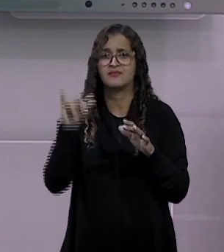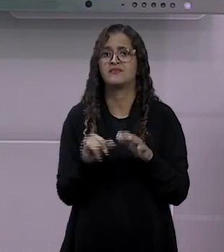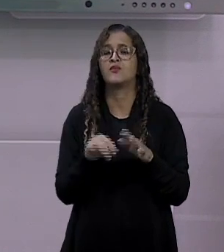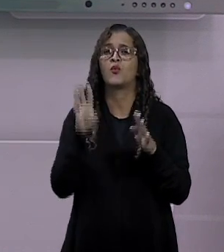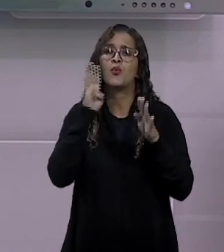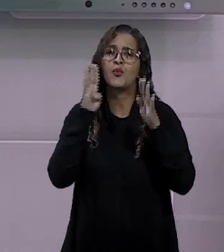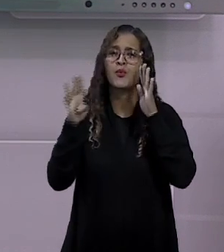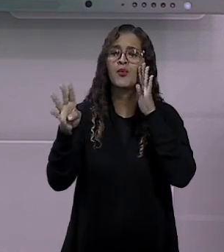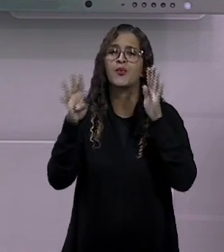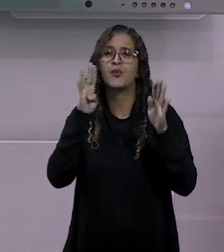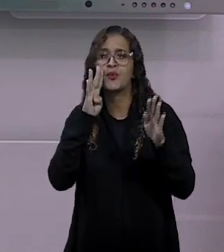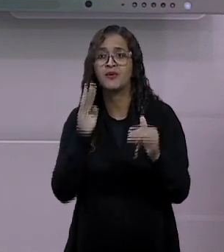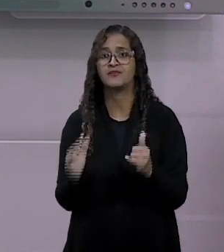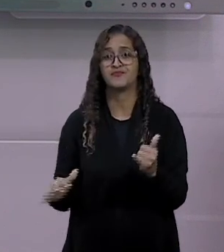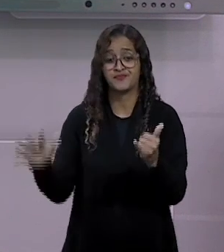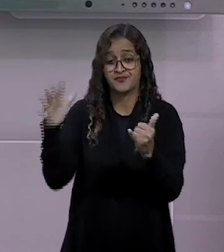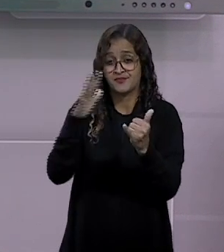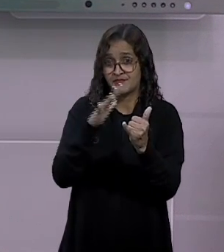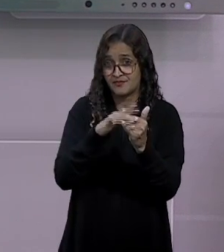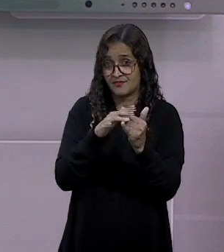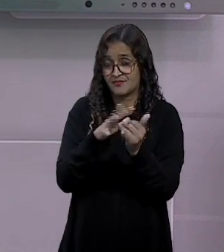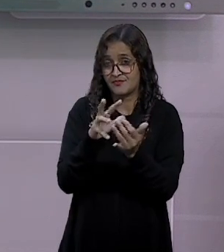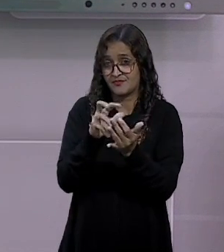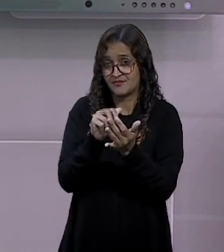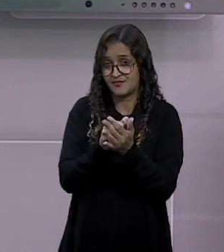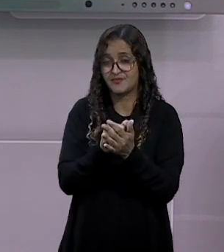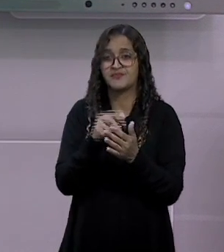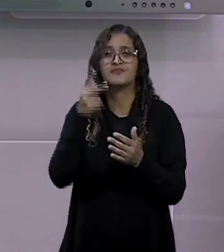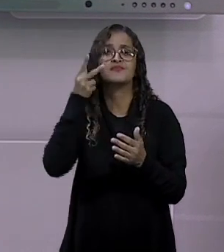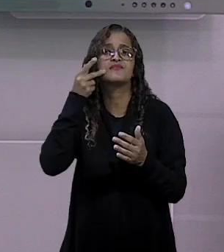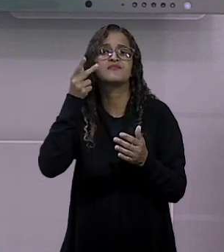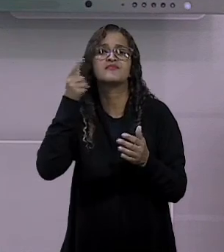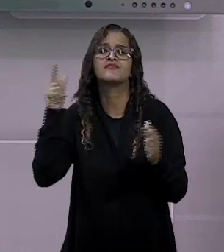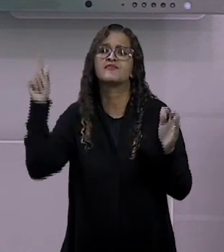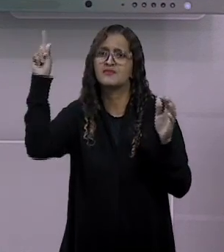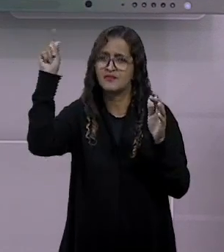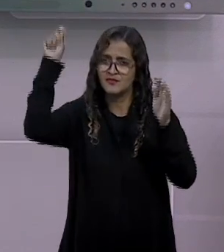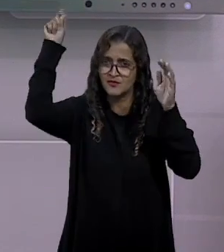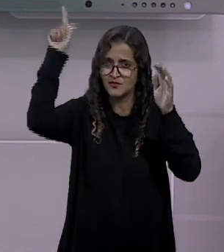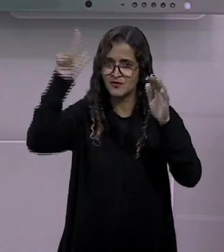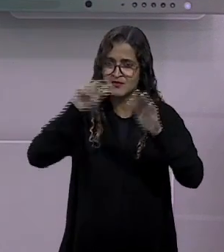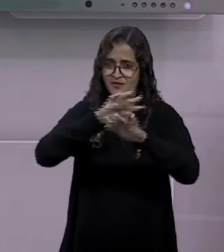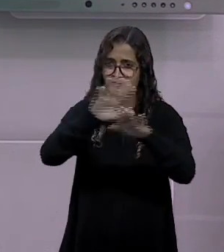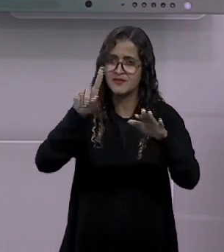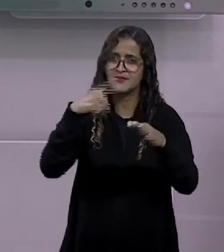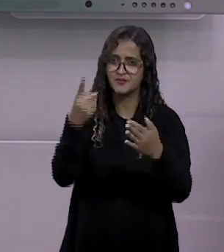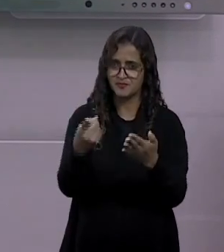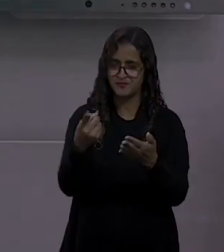inscrever no nosso canal do YouTube, SMED-GV. Fiquem com Deus e até a próxima aula!